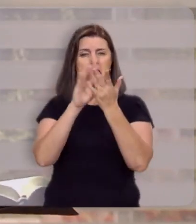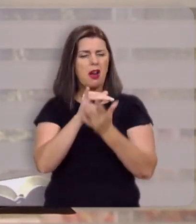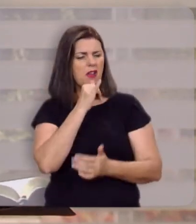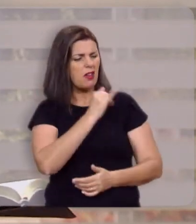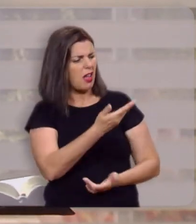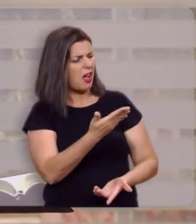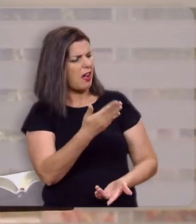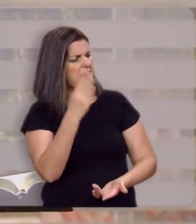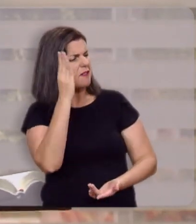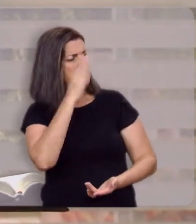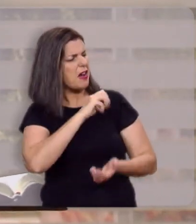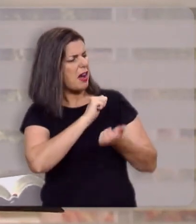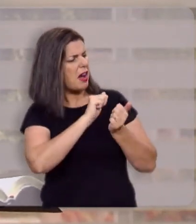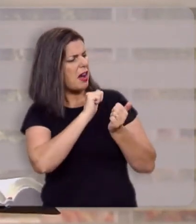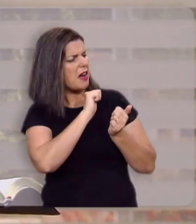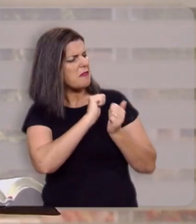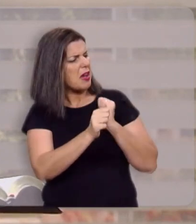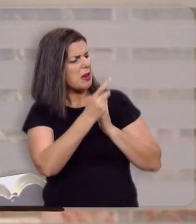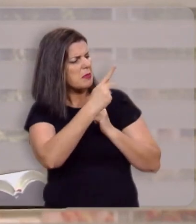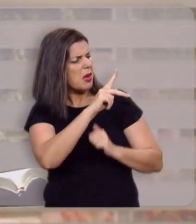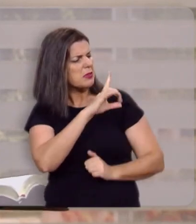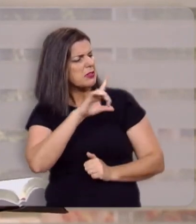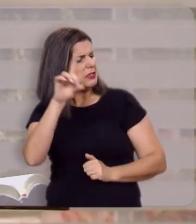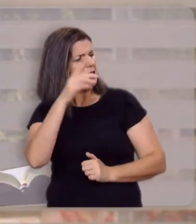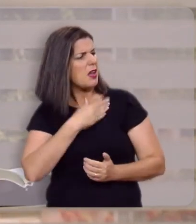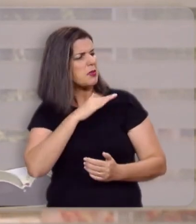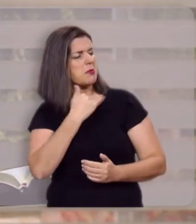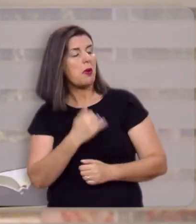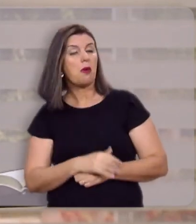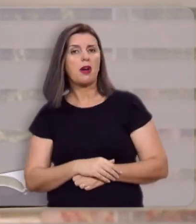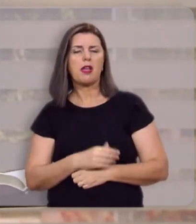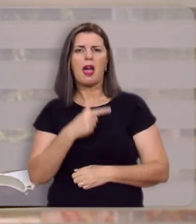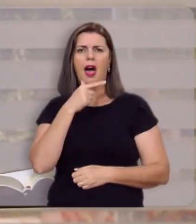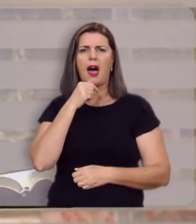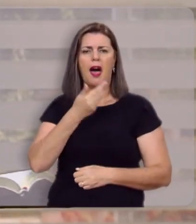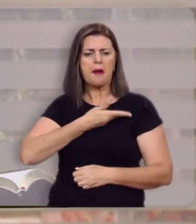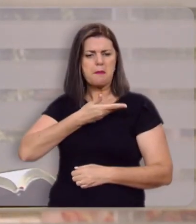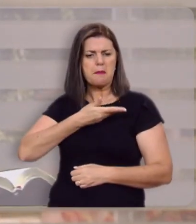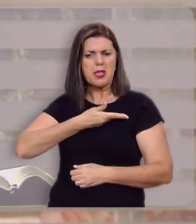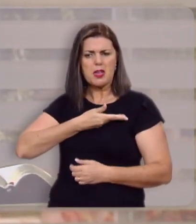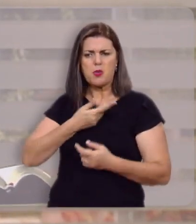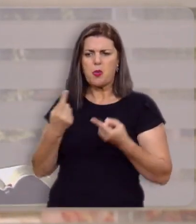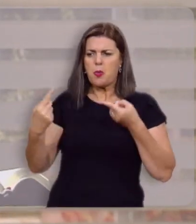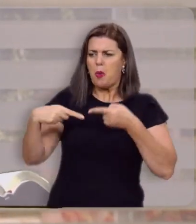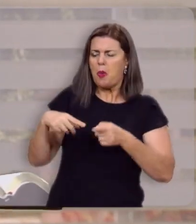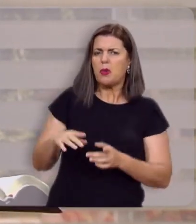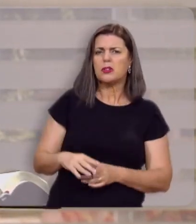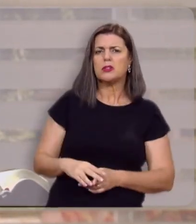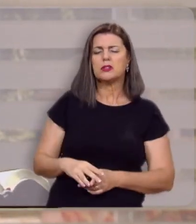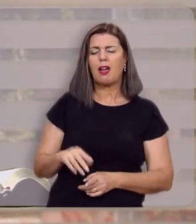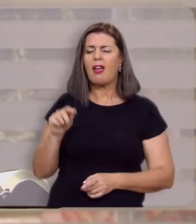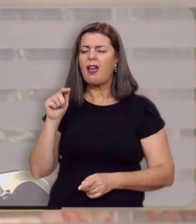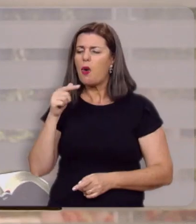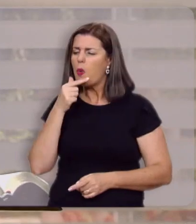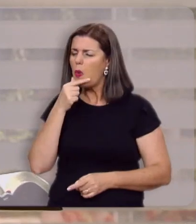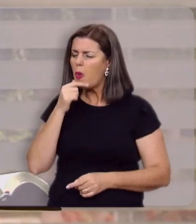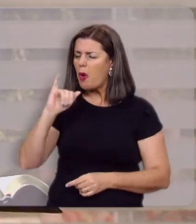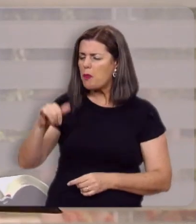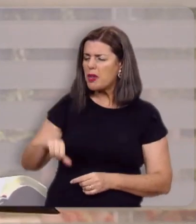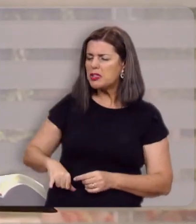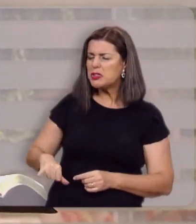Deus e morre, dos seus amigos levantarem acusações falsas contra ele, ele, do fundo do